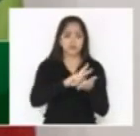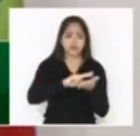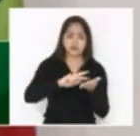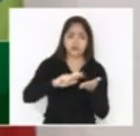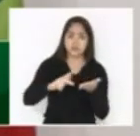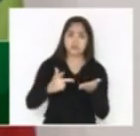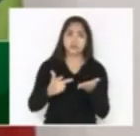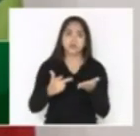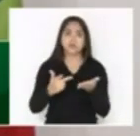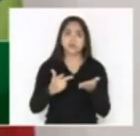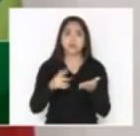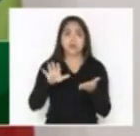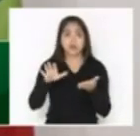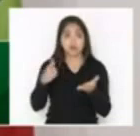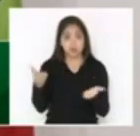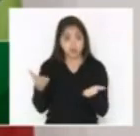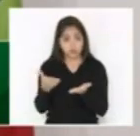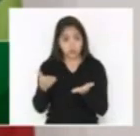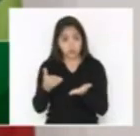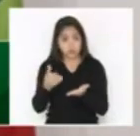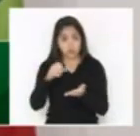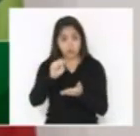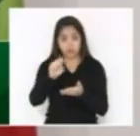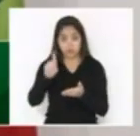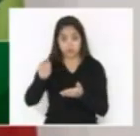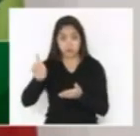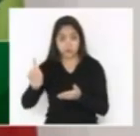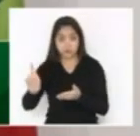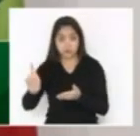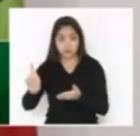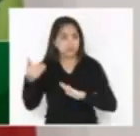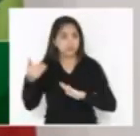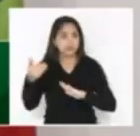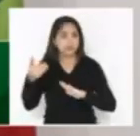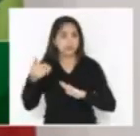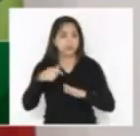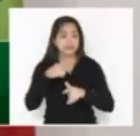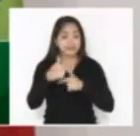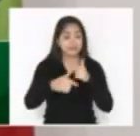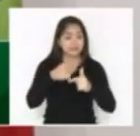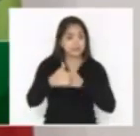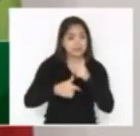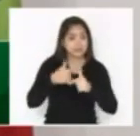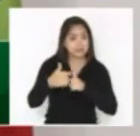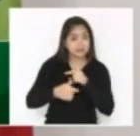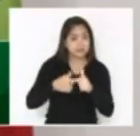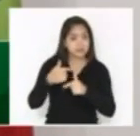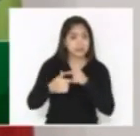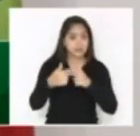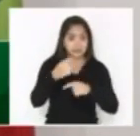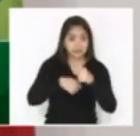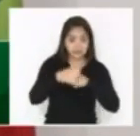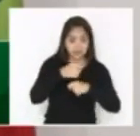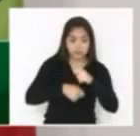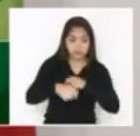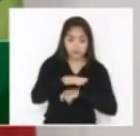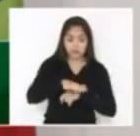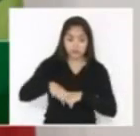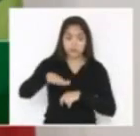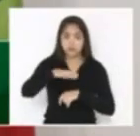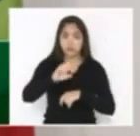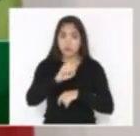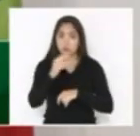secretaria regional, isso passou para a gerência de educação, a administração regional ou das